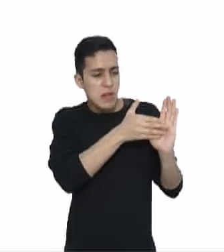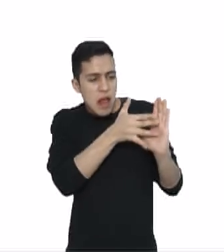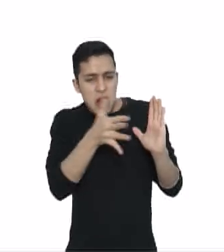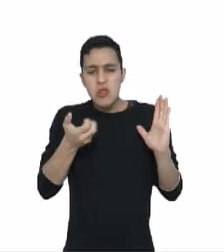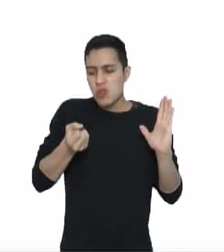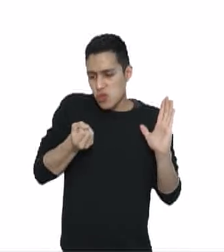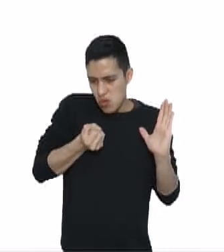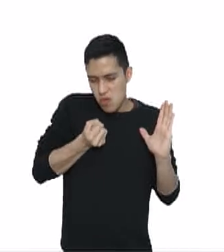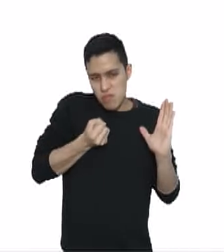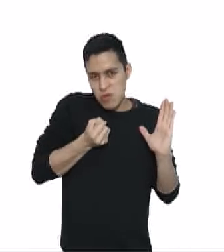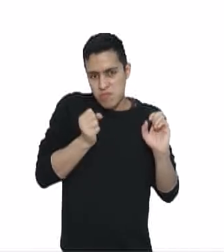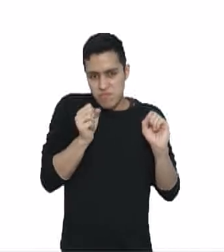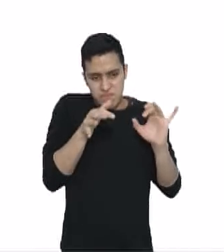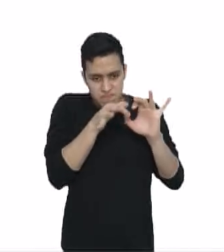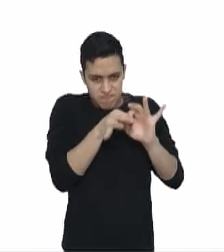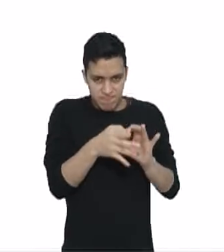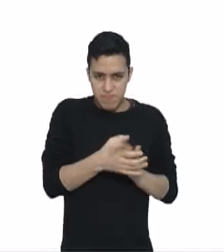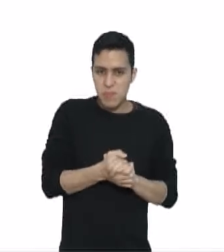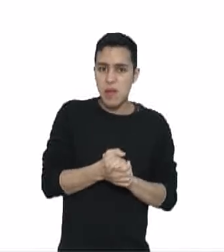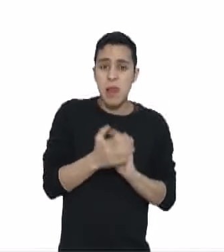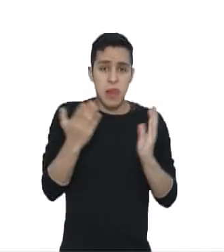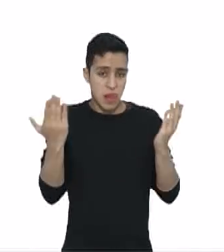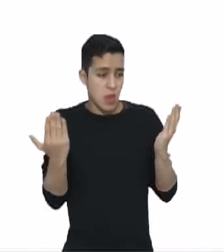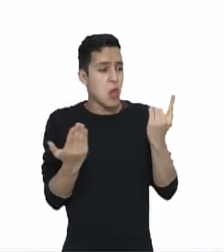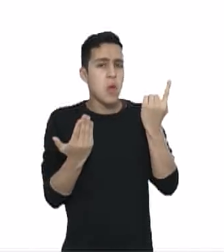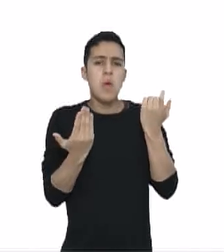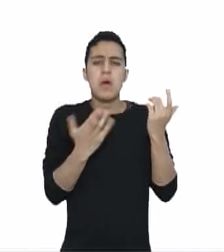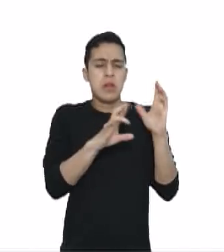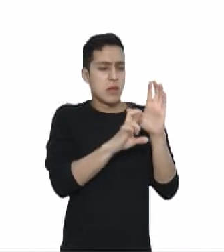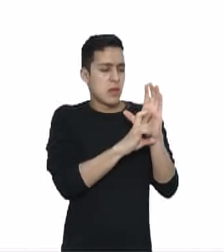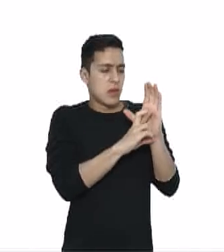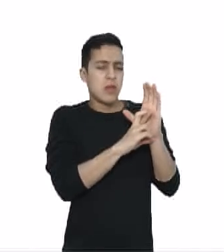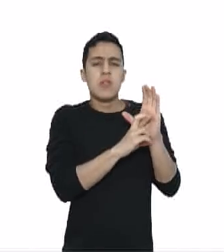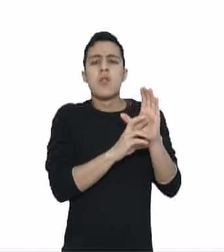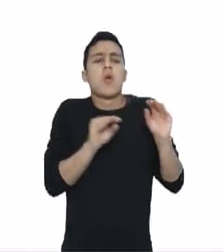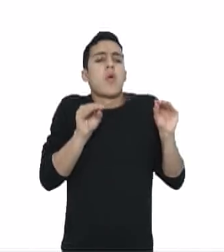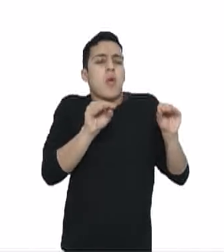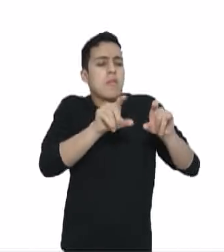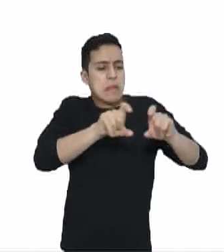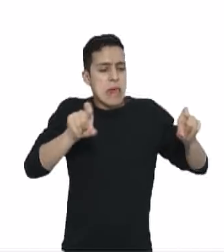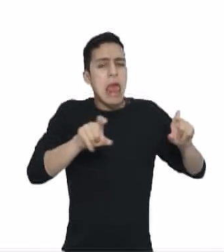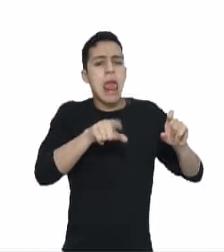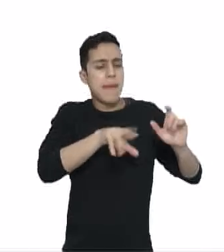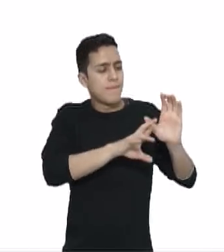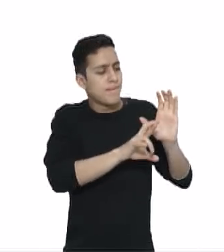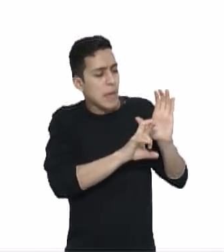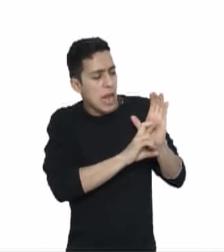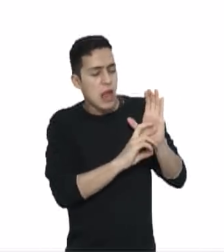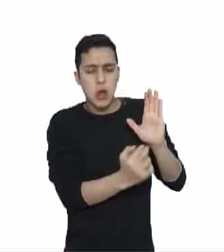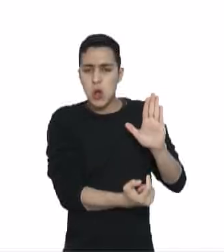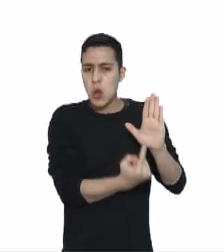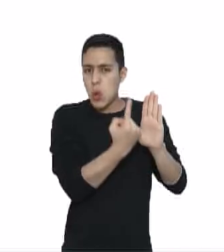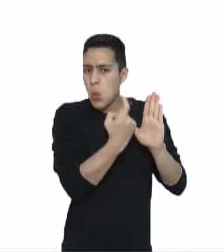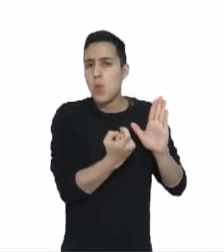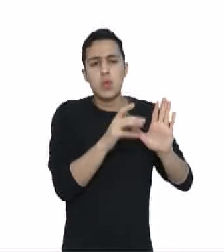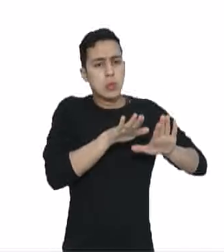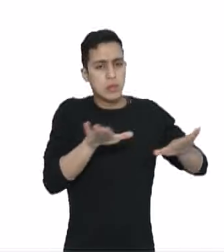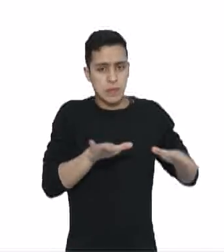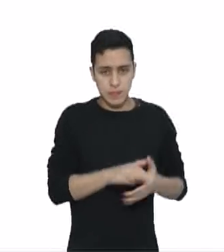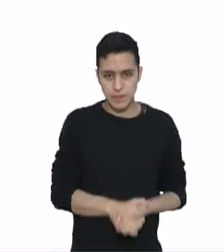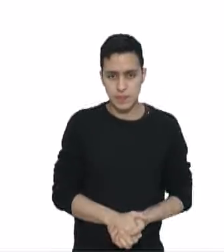numeral ordinal ou cardinal. Quando é único, indica-se parágrafo único.